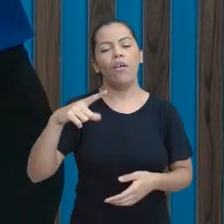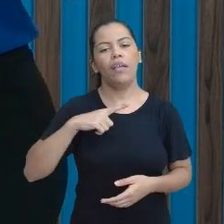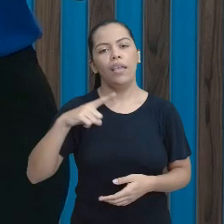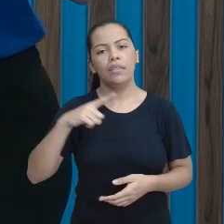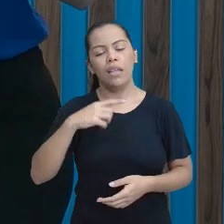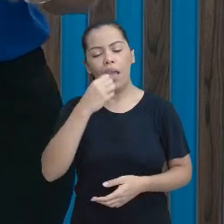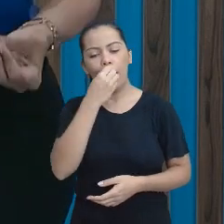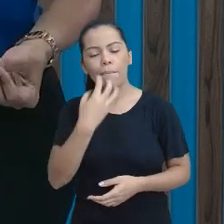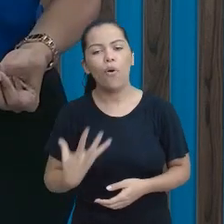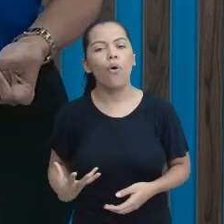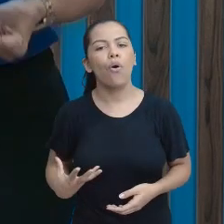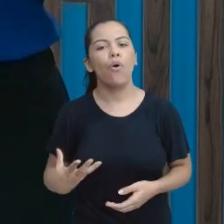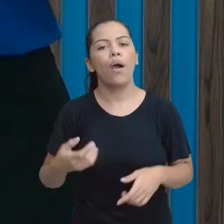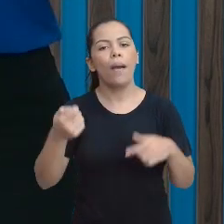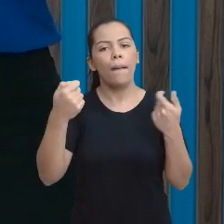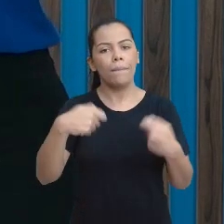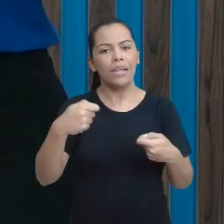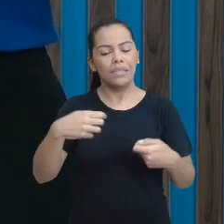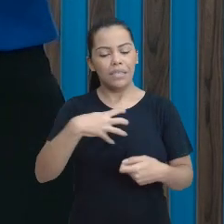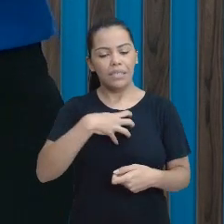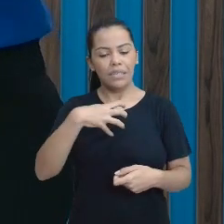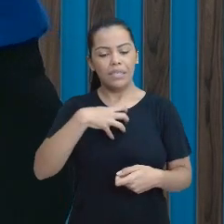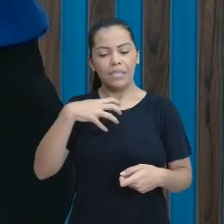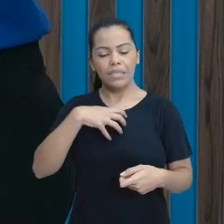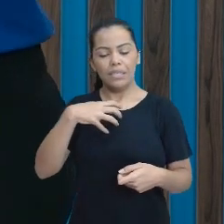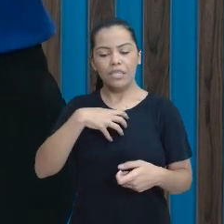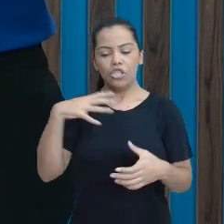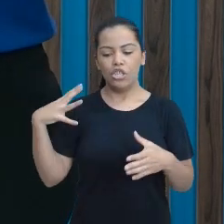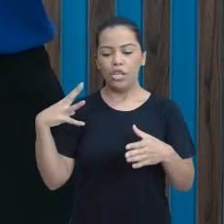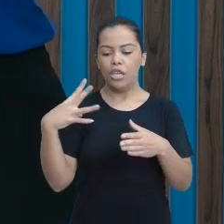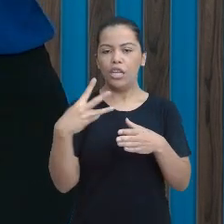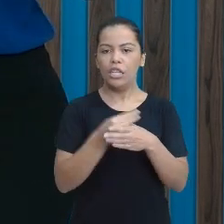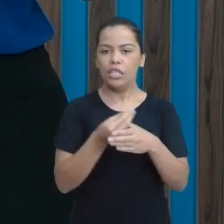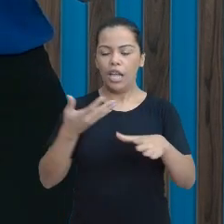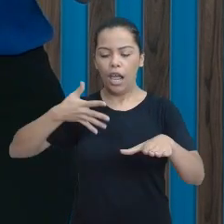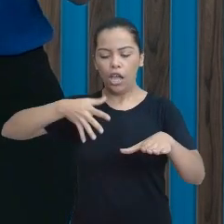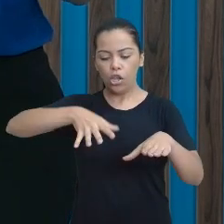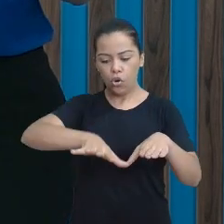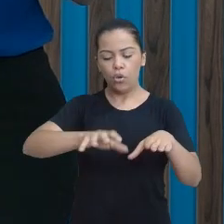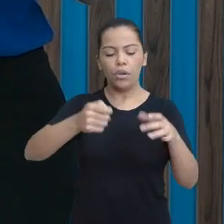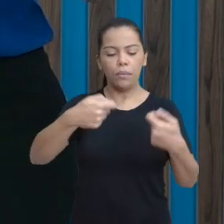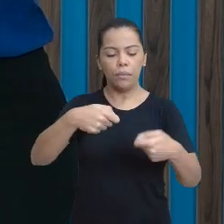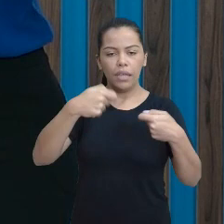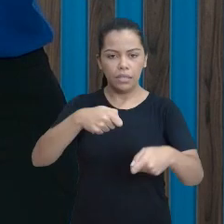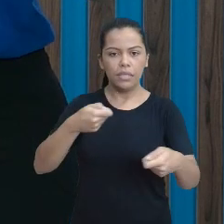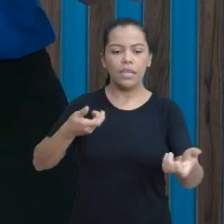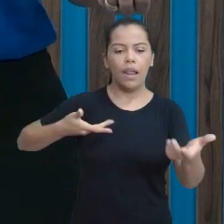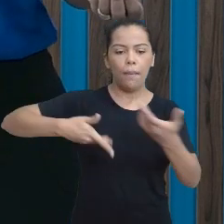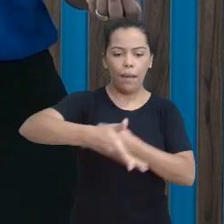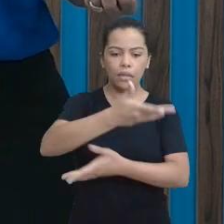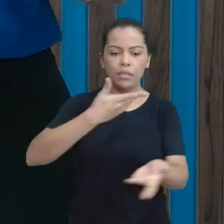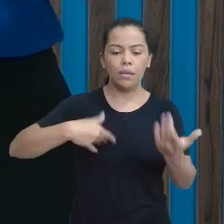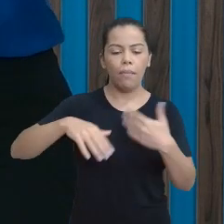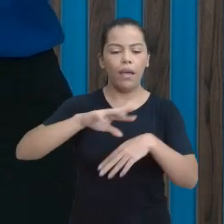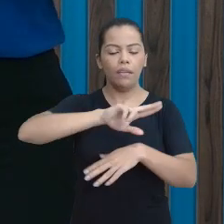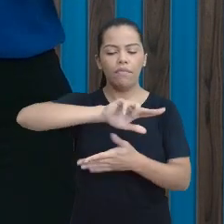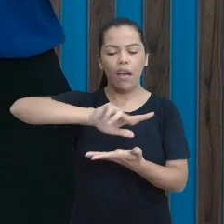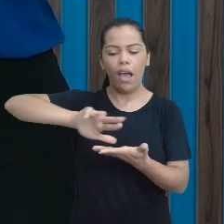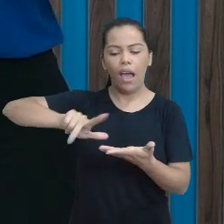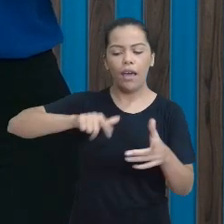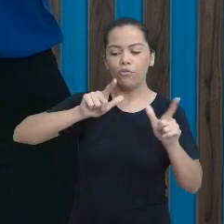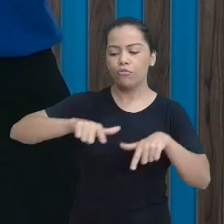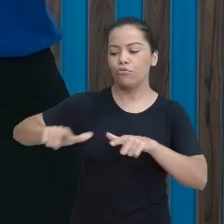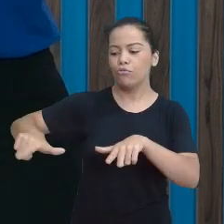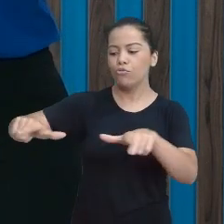sentir pertencendo, precisa circular em vários ambientes do contexto de aprendizagem para que ele